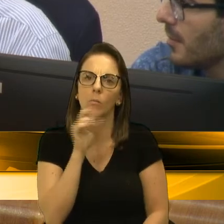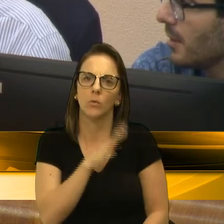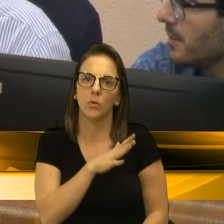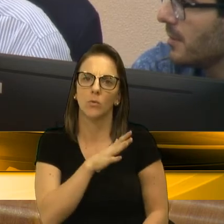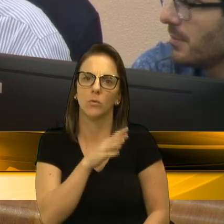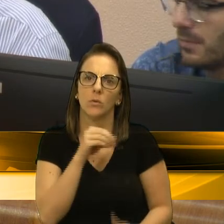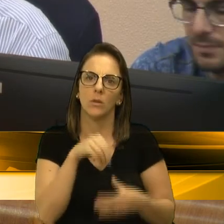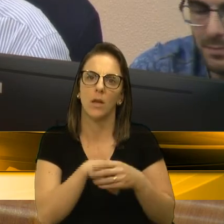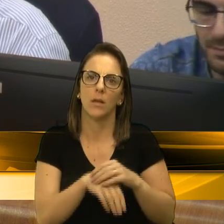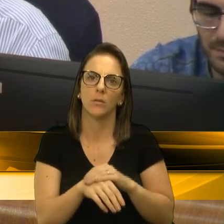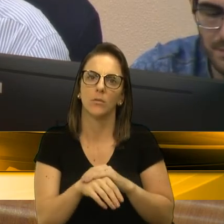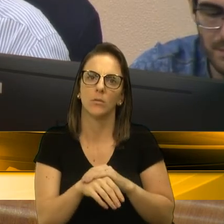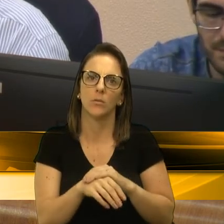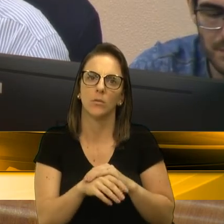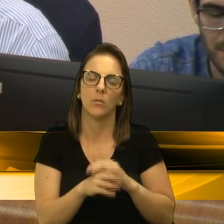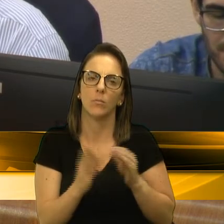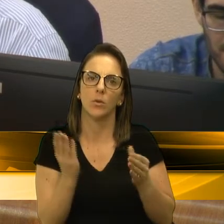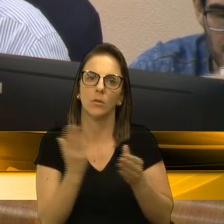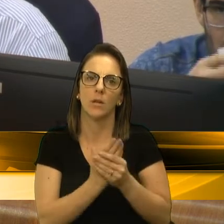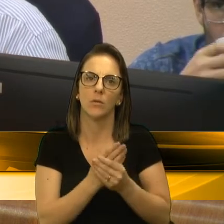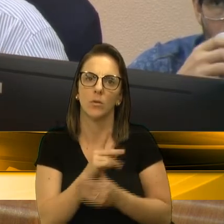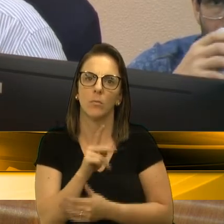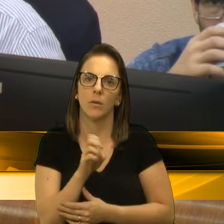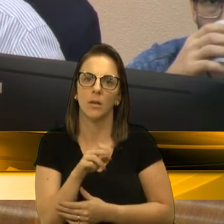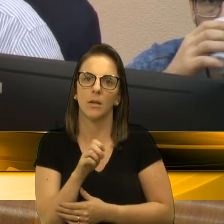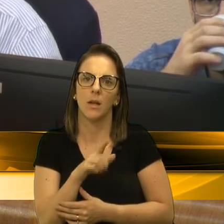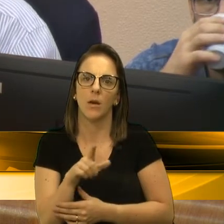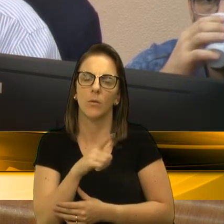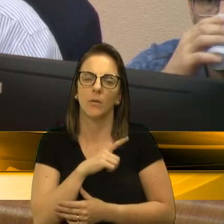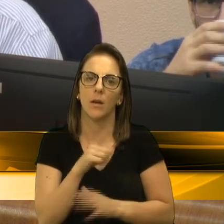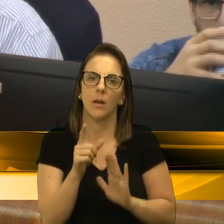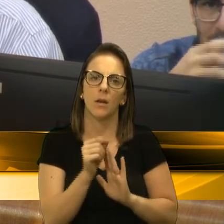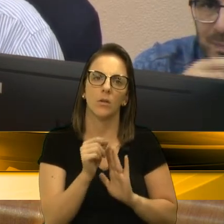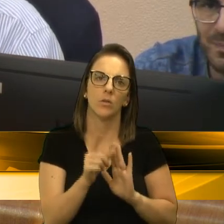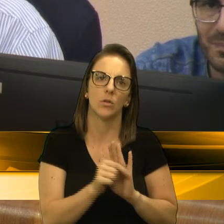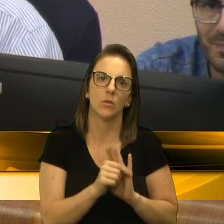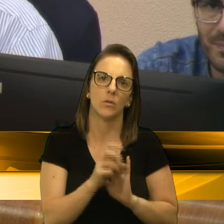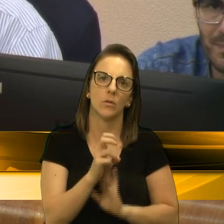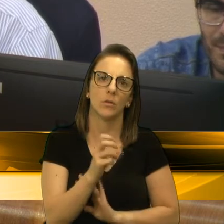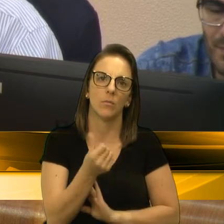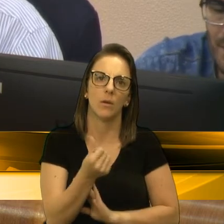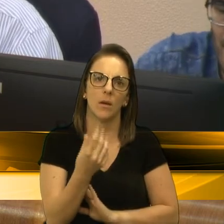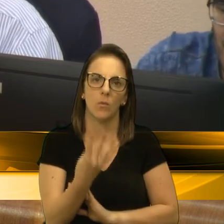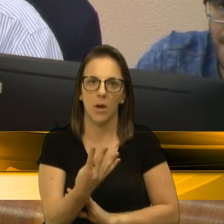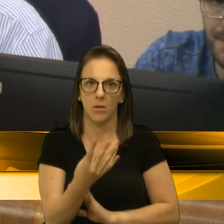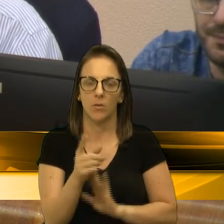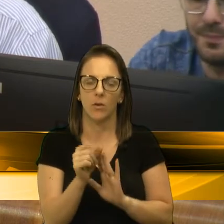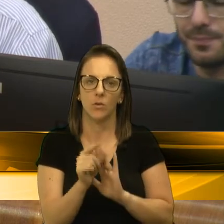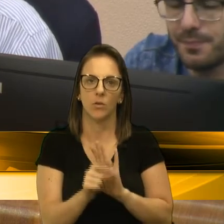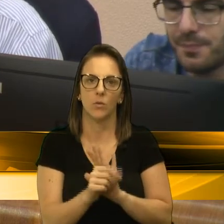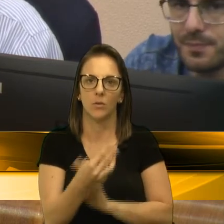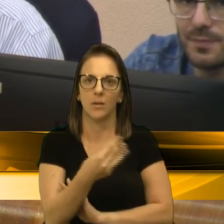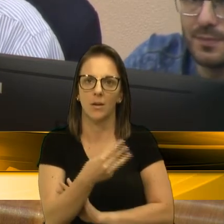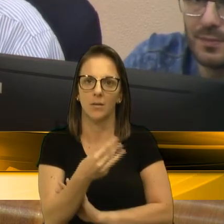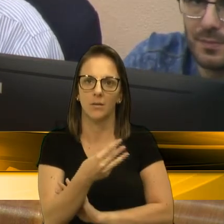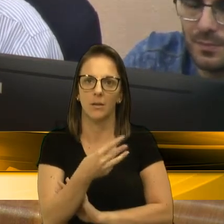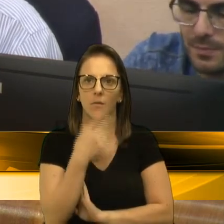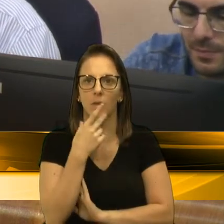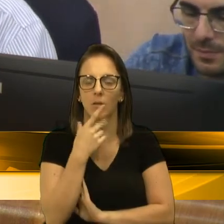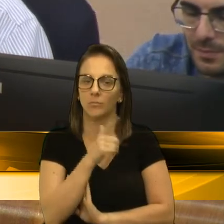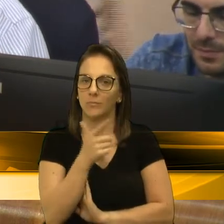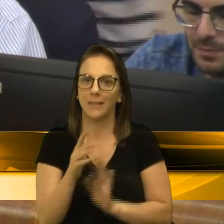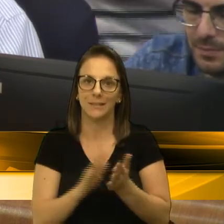penal? Aquelas previstas no artigo 564, incisos 1º a 3º, e que não se verifica sequer